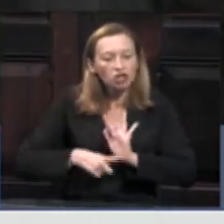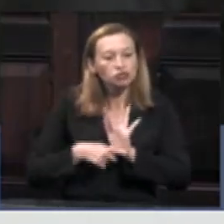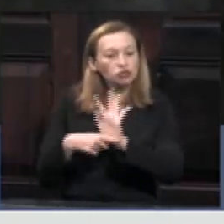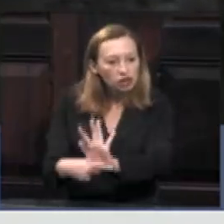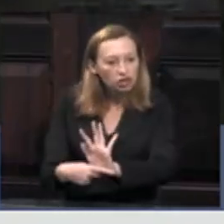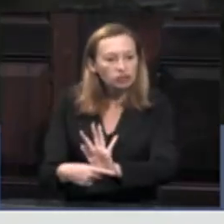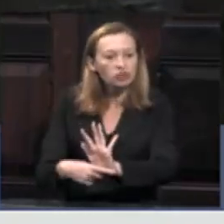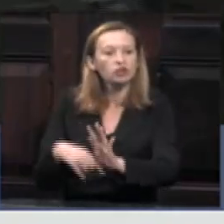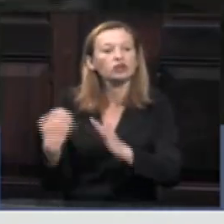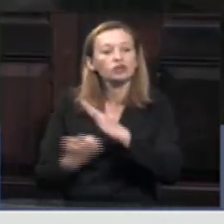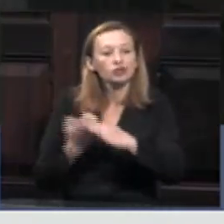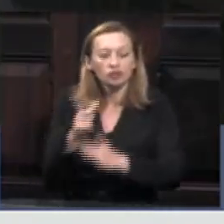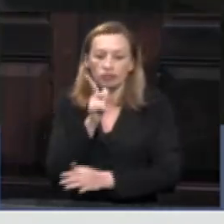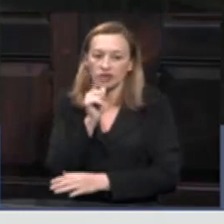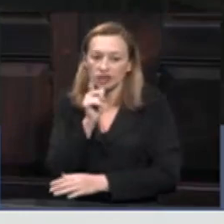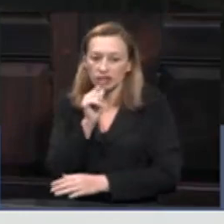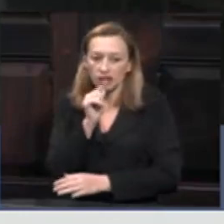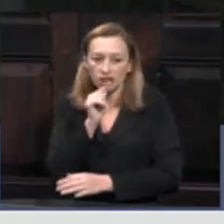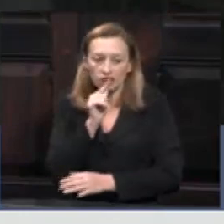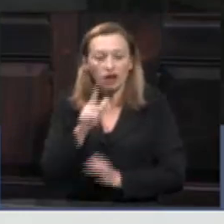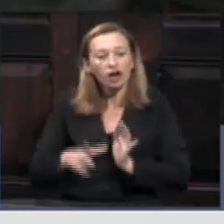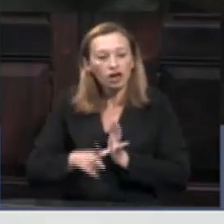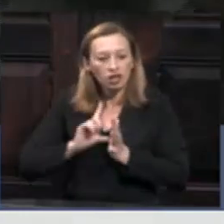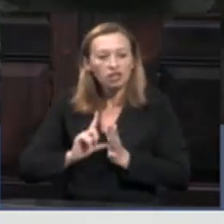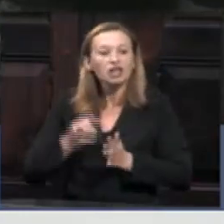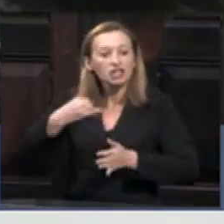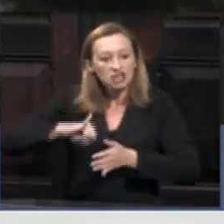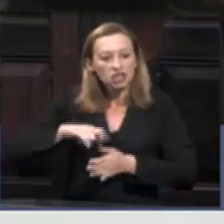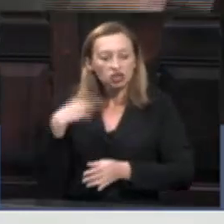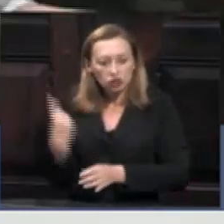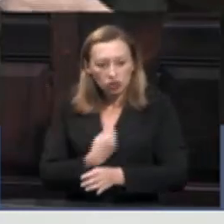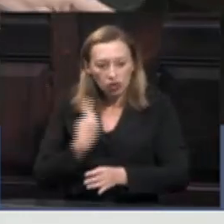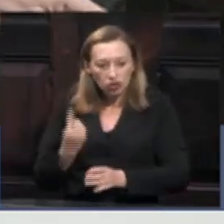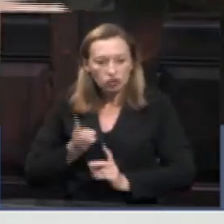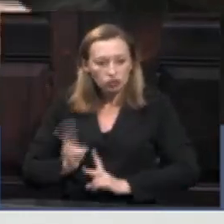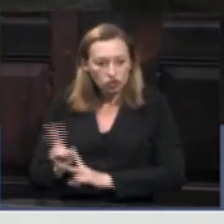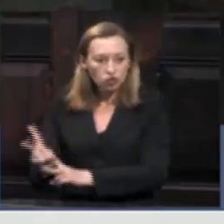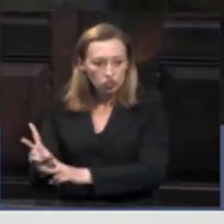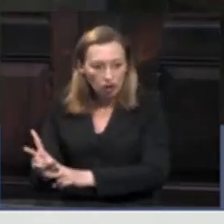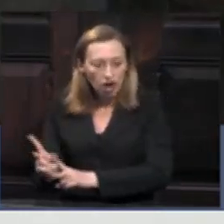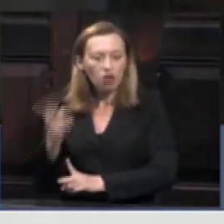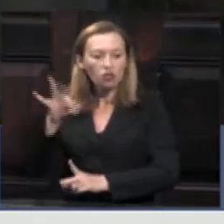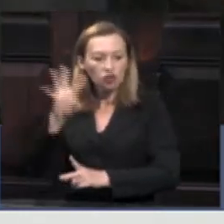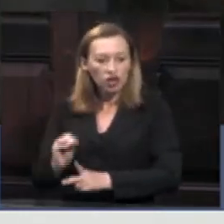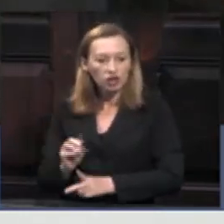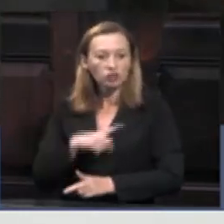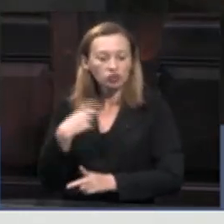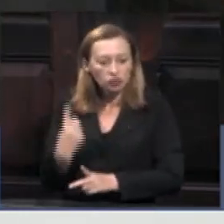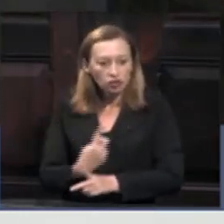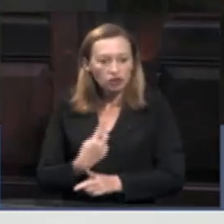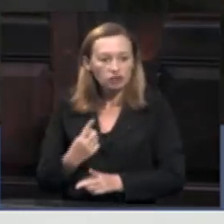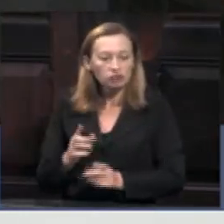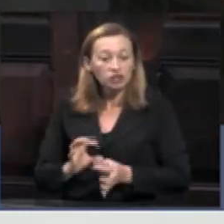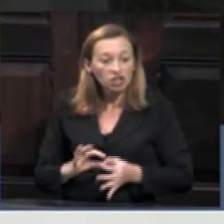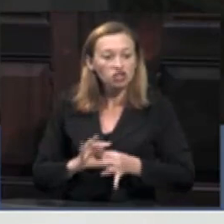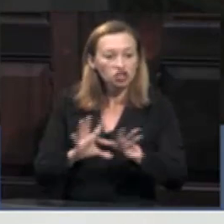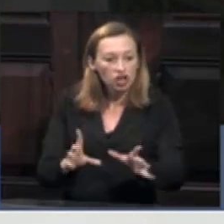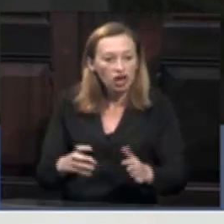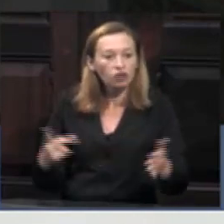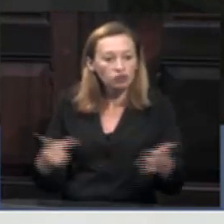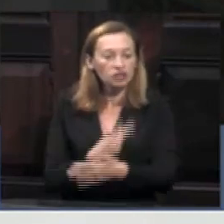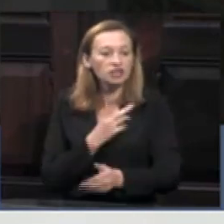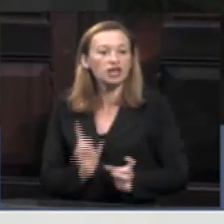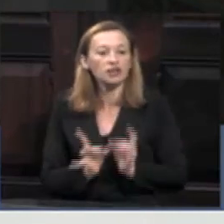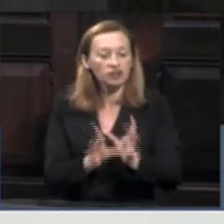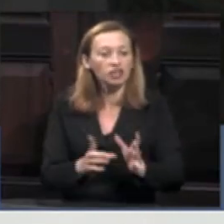maracutaia. Se nós mantivermos o veto, a gente vai estar voltando com a SEDAI. Esse parlamento precisa ter vergonha. Esse parlamento